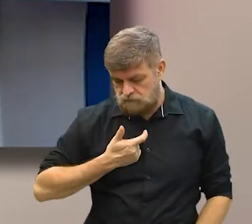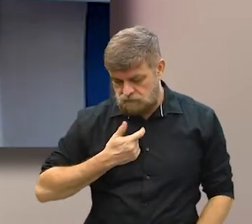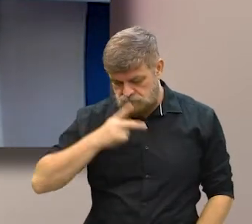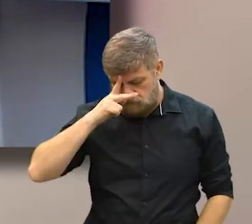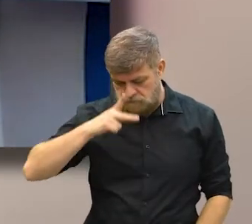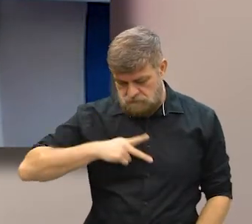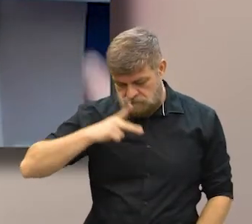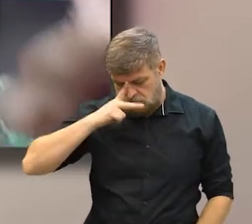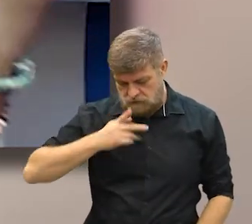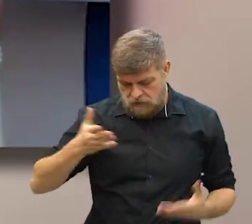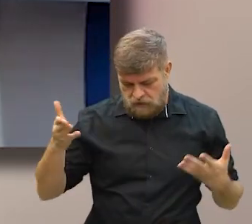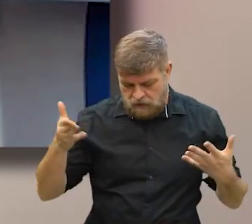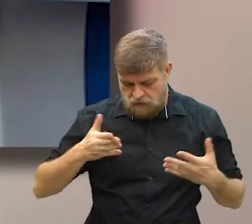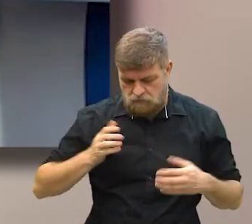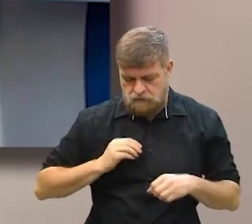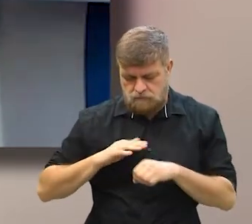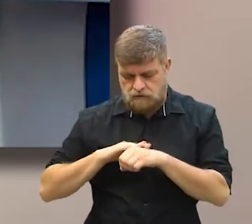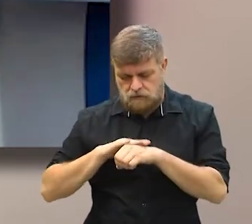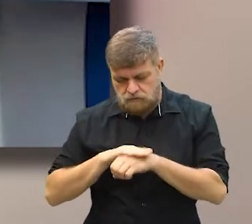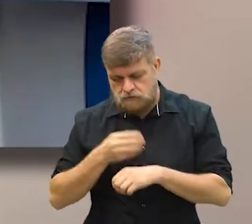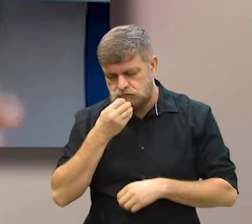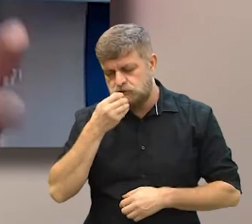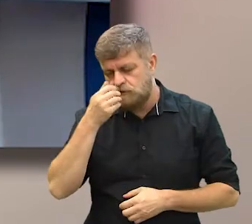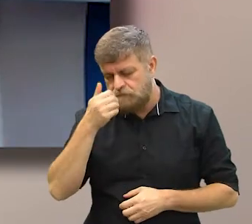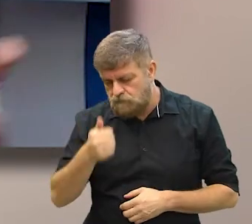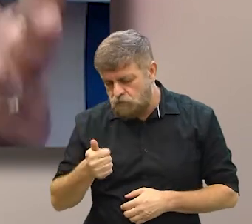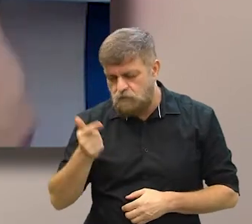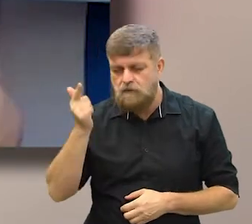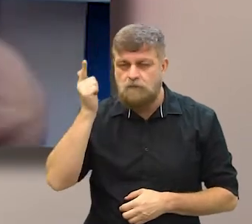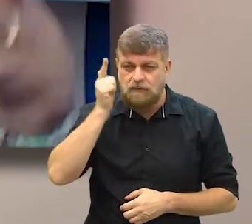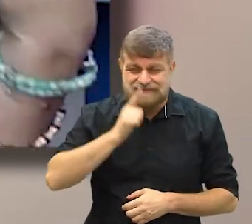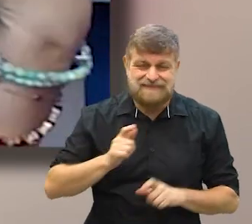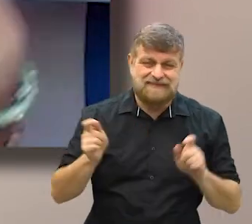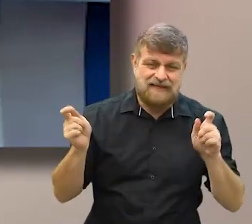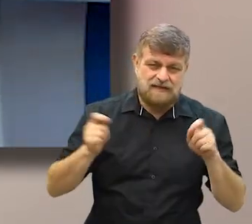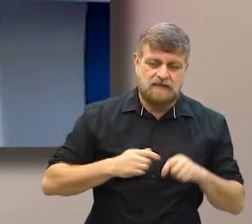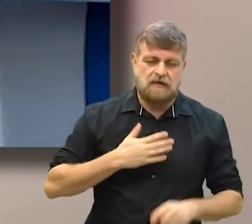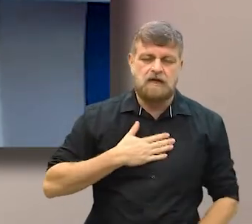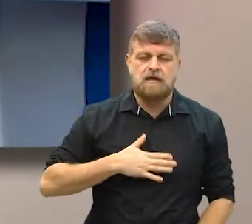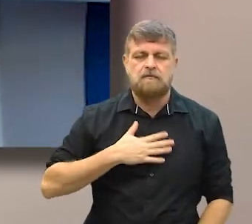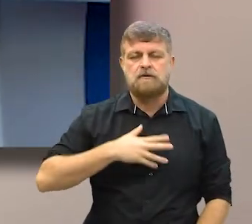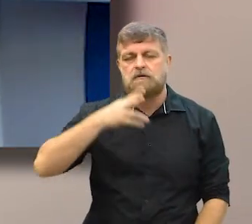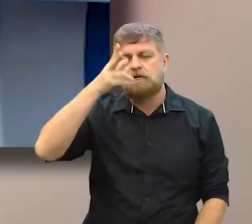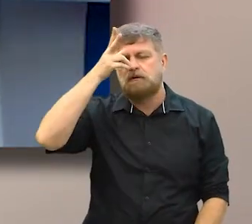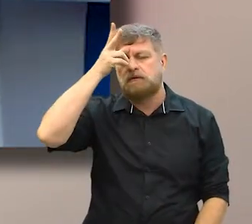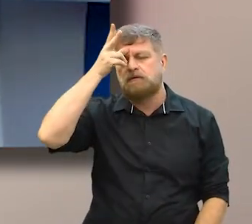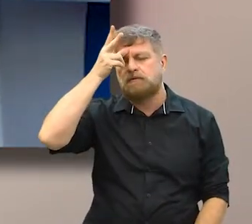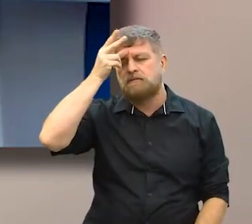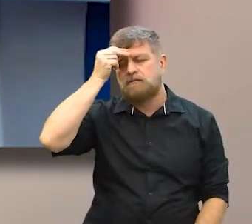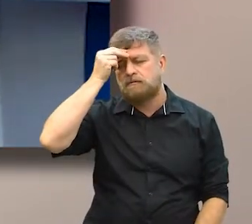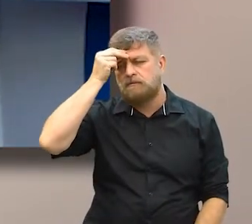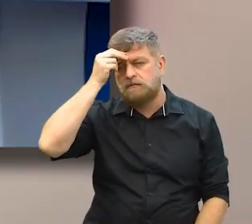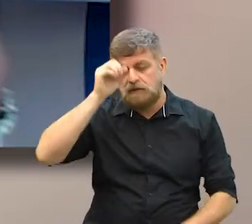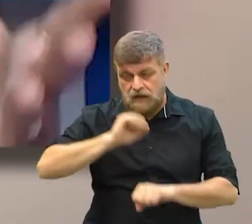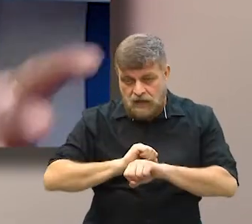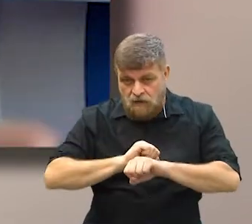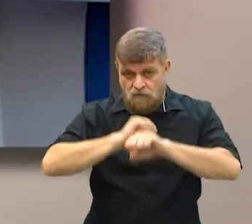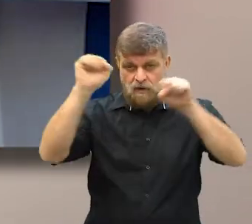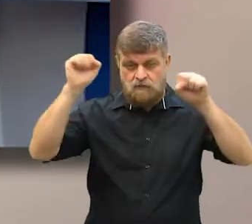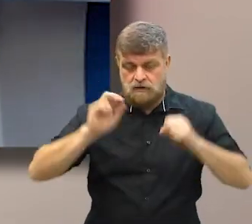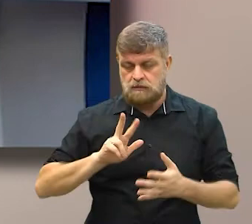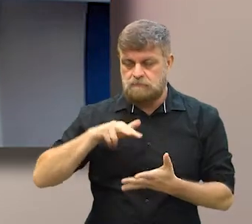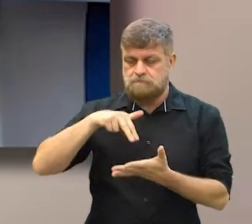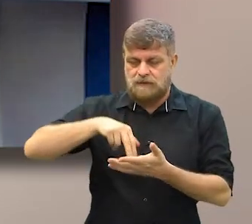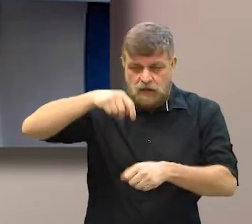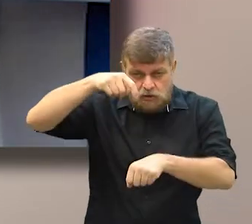você. Agora eu vou ter uma boa noite de sono, eu vou conseguir relaxar, eu vou acordar